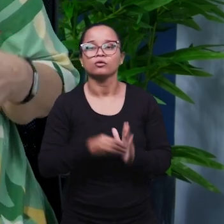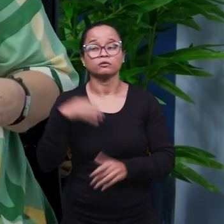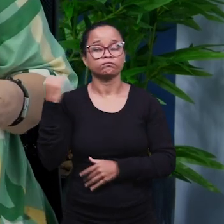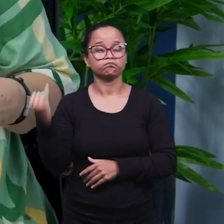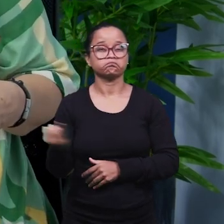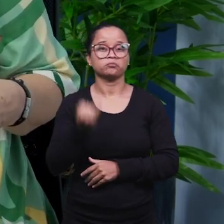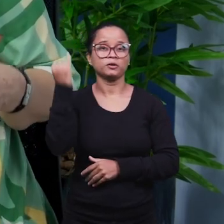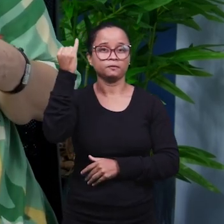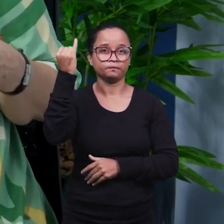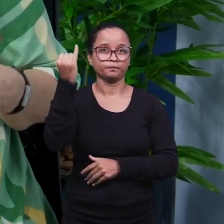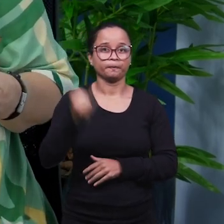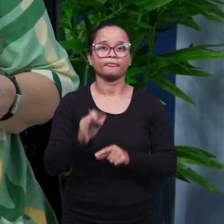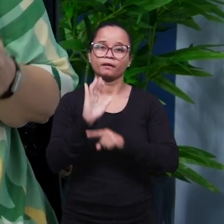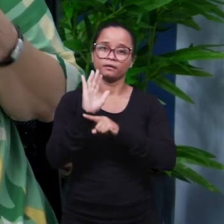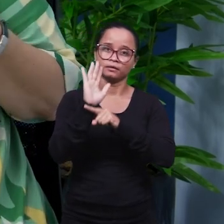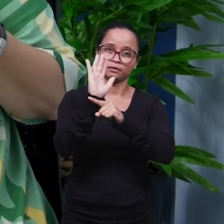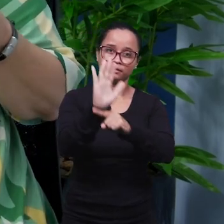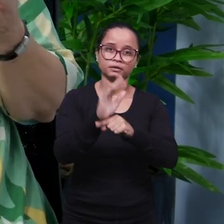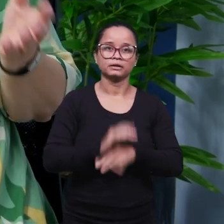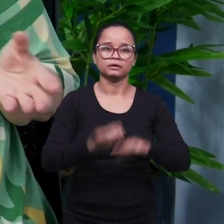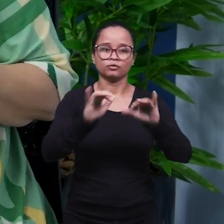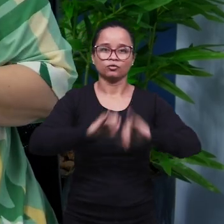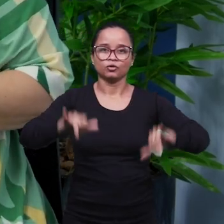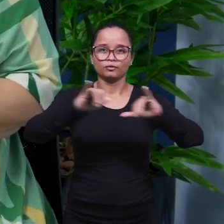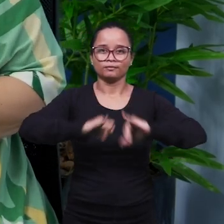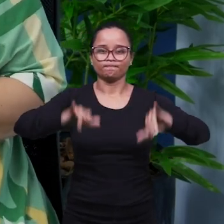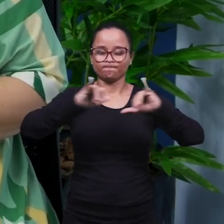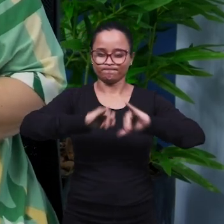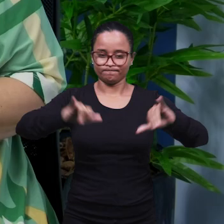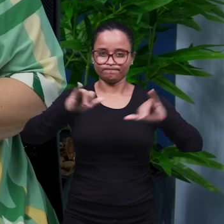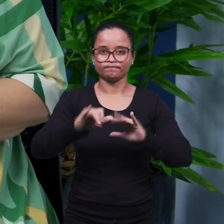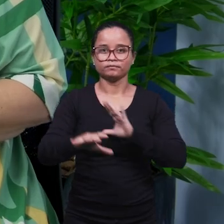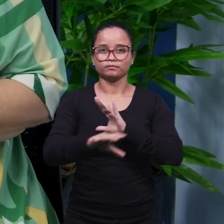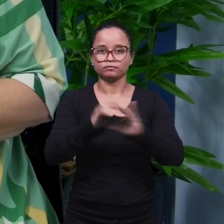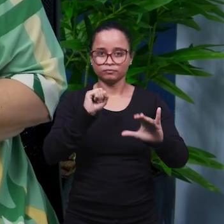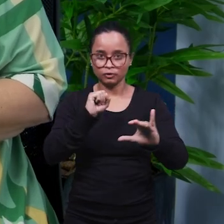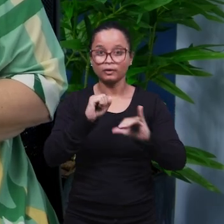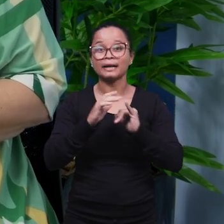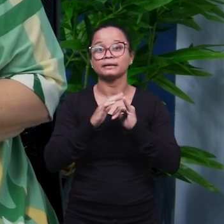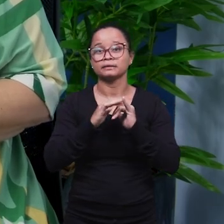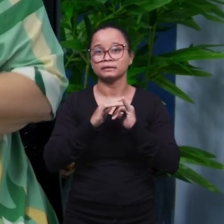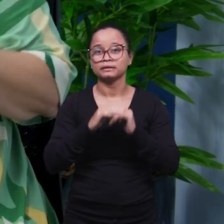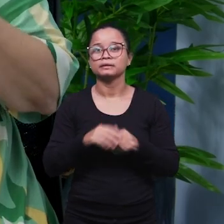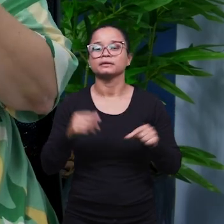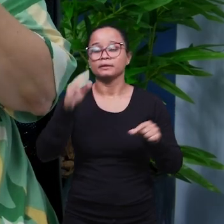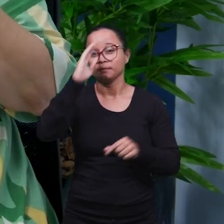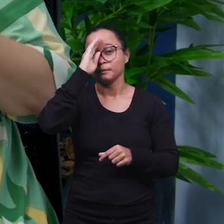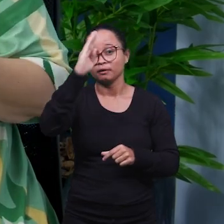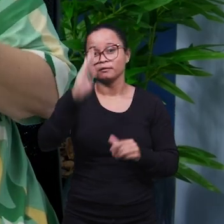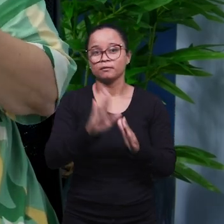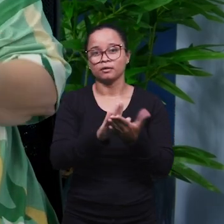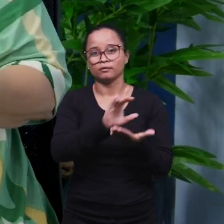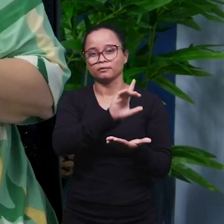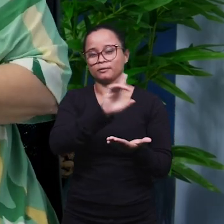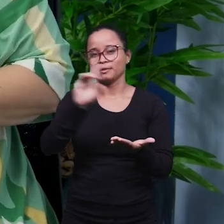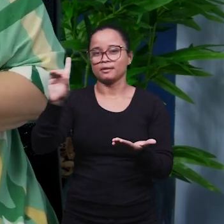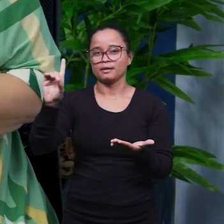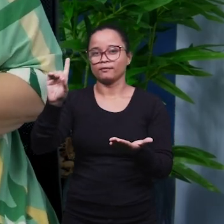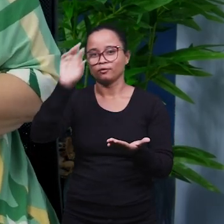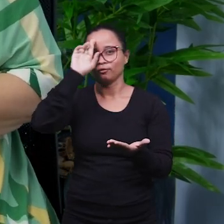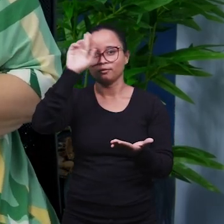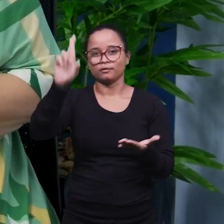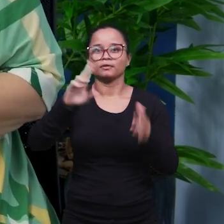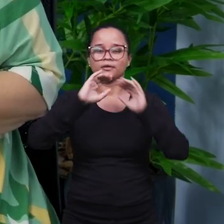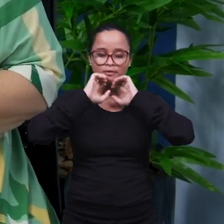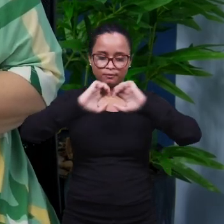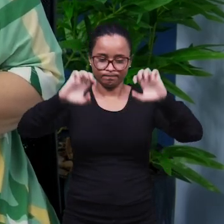tem relevância, e isso ajuda na divulgação do canal e principalmente da palavra do Senhor que